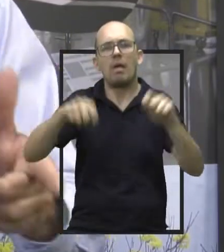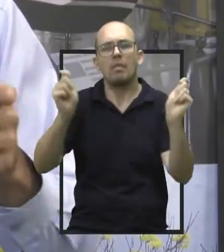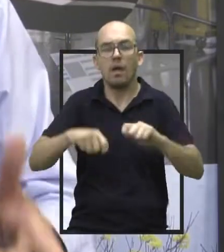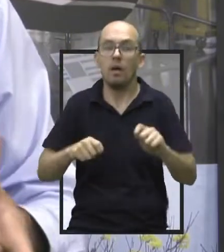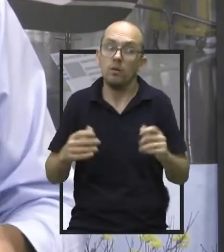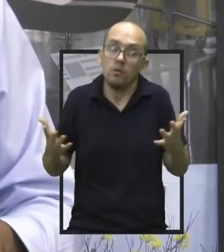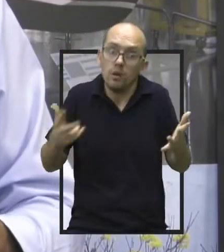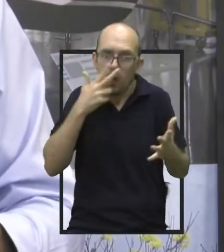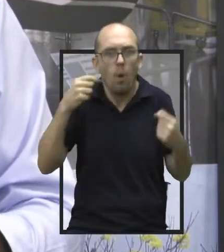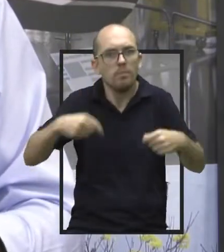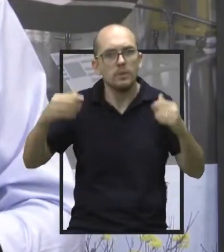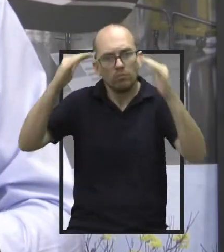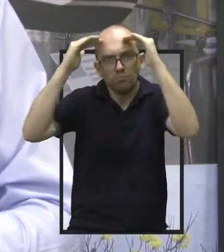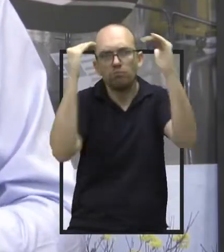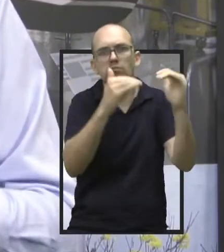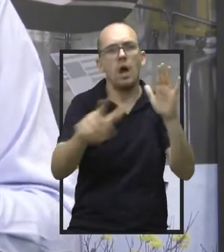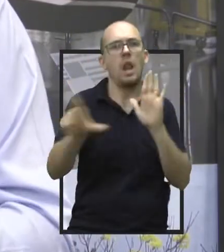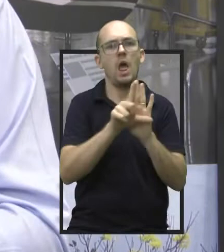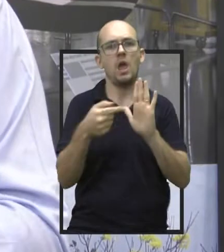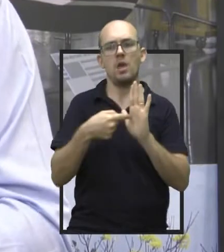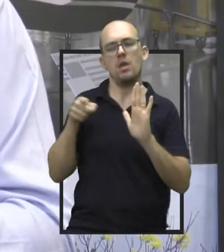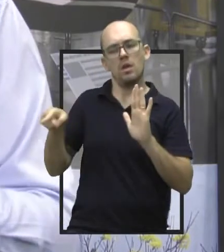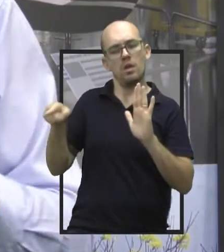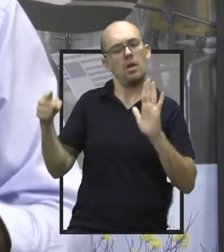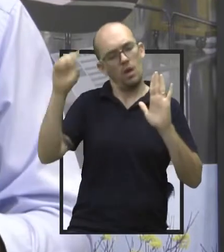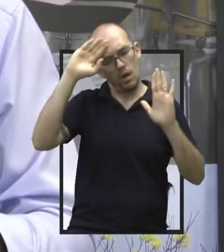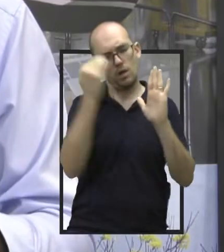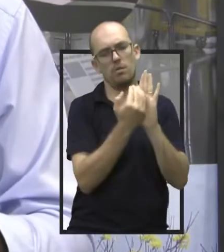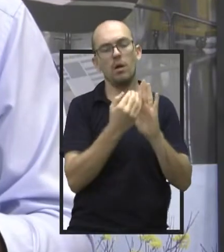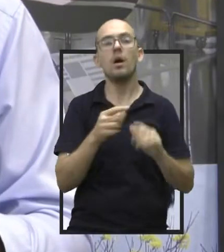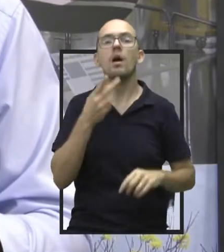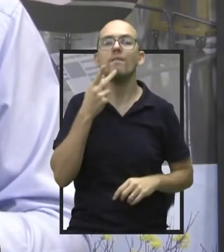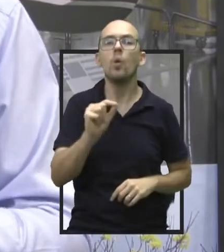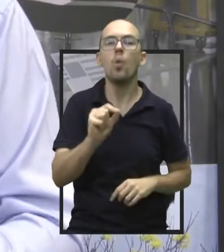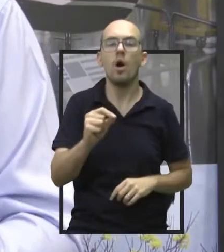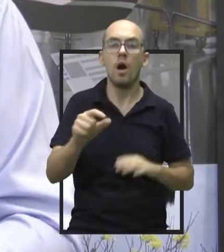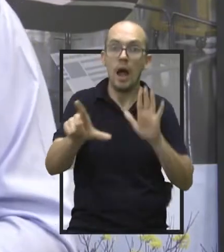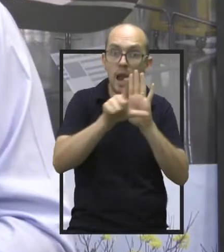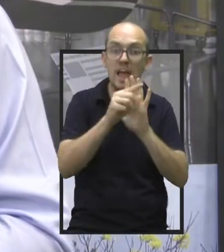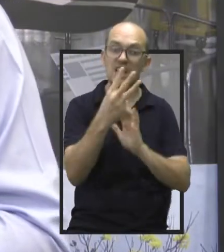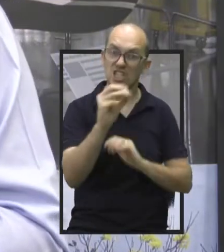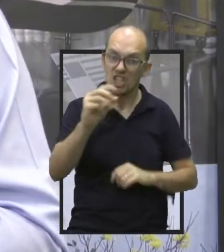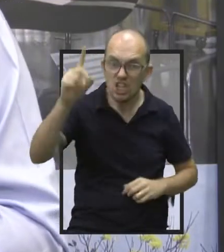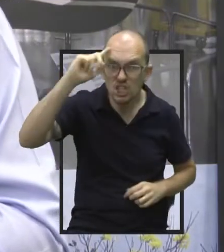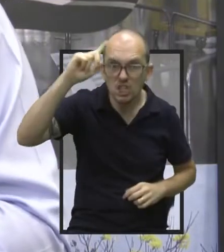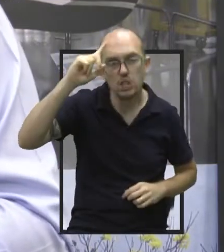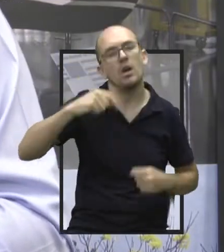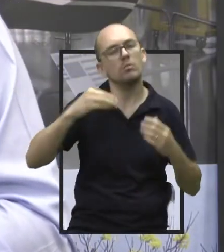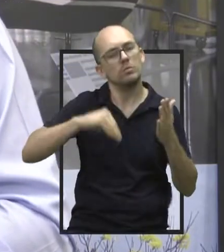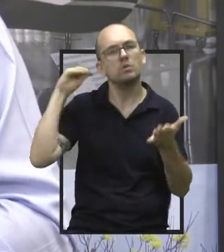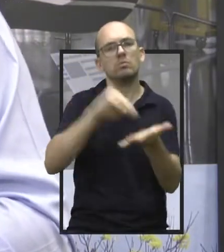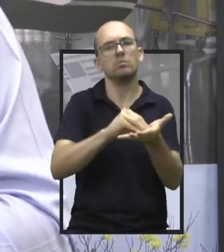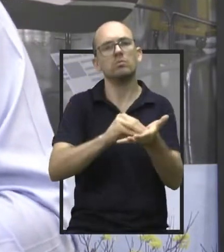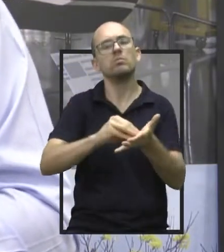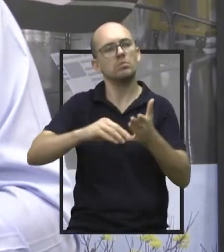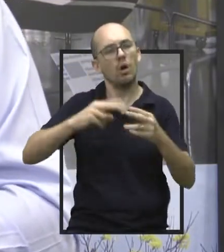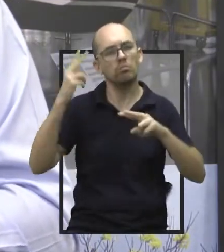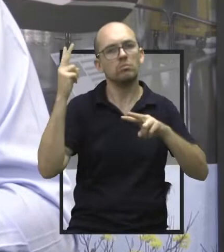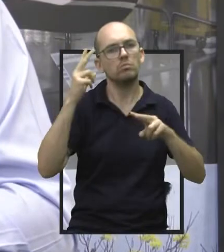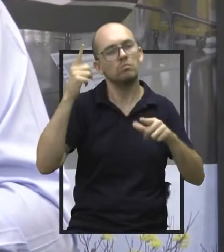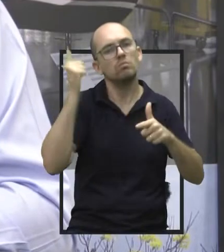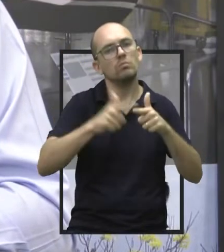deveria fazer valer a lei. Se a lei é 30 dias, cabe o crime de responsabilidade ao prefeito.